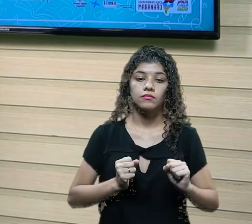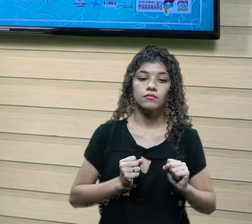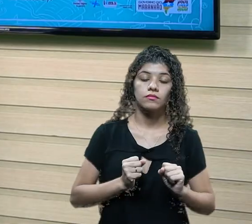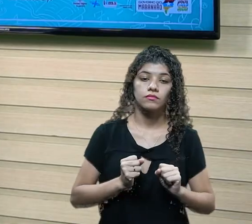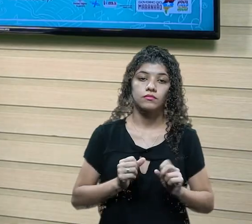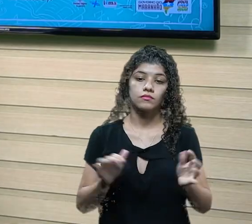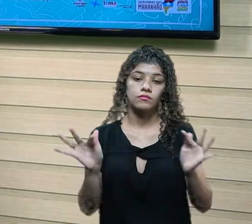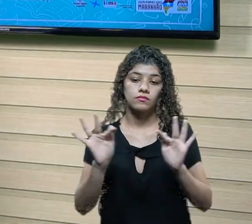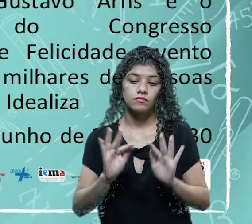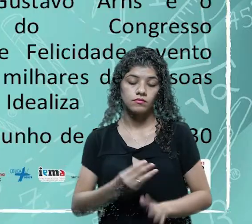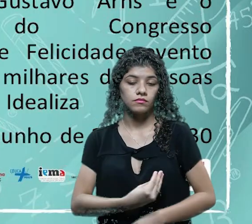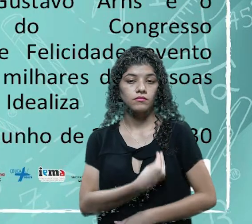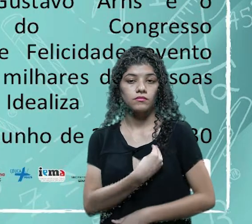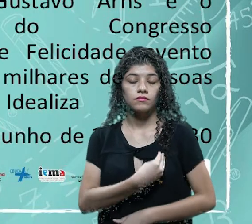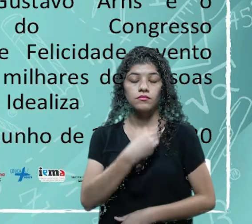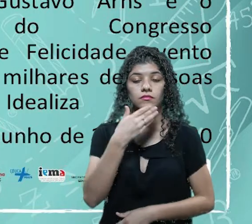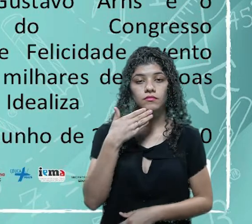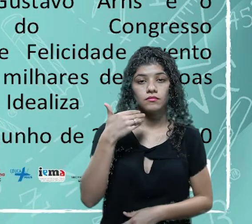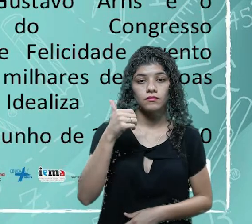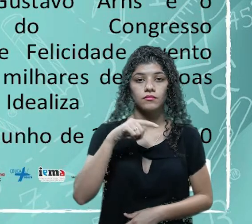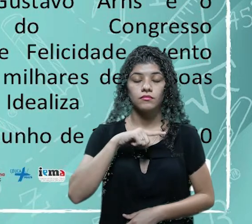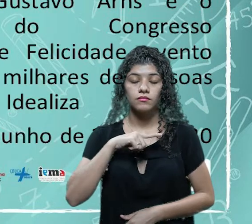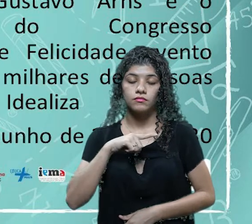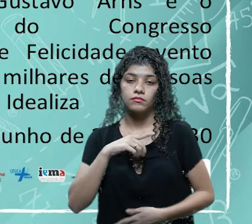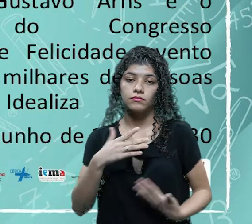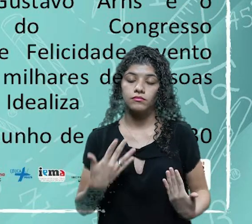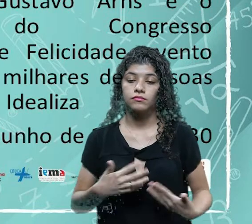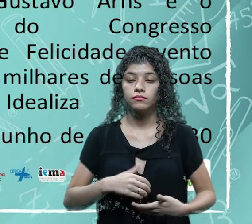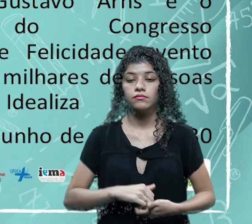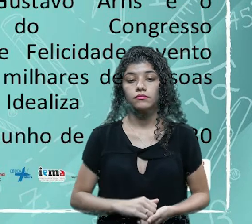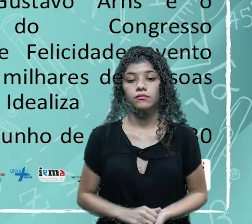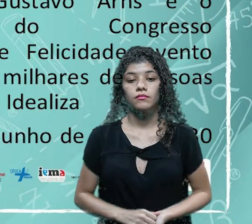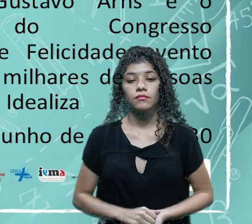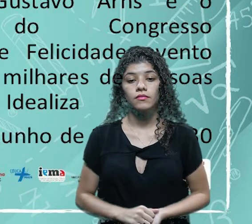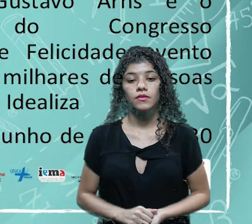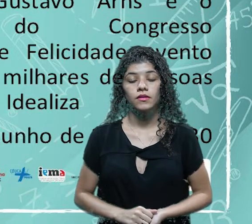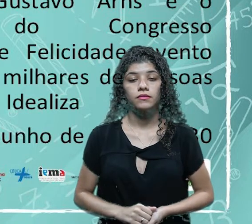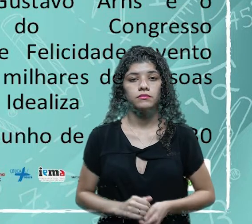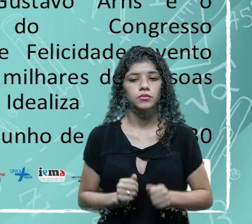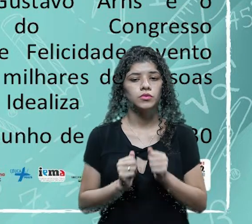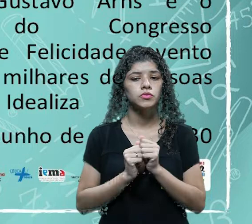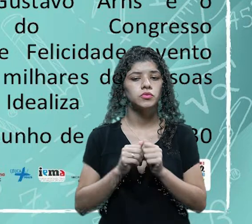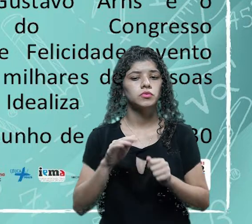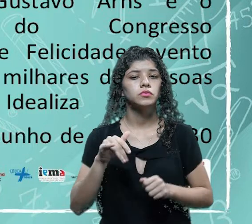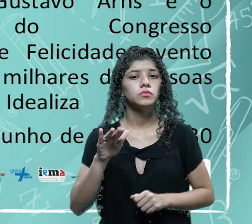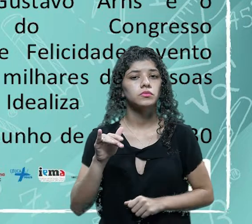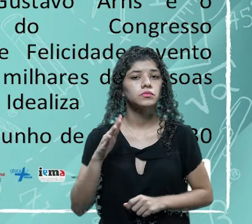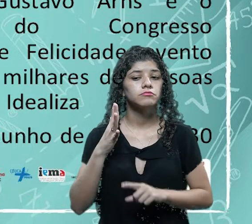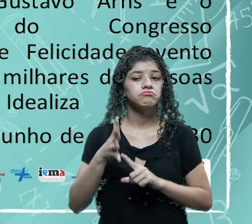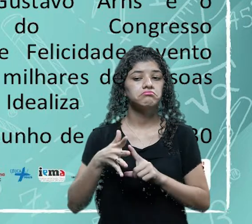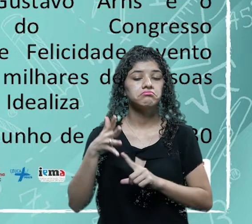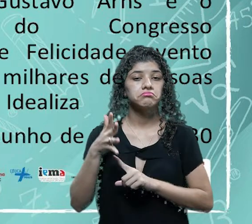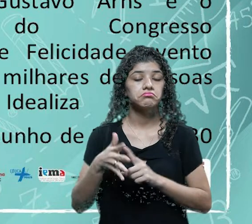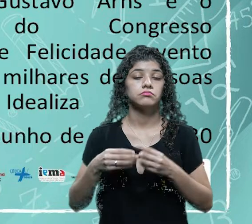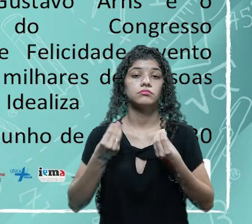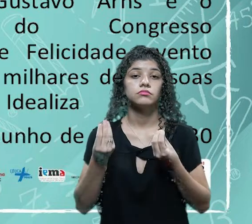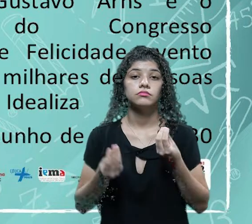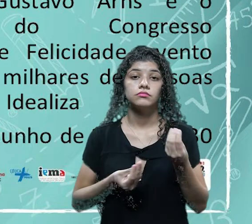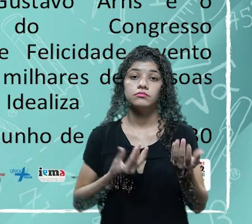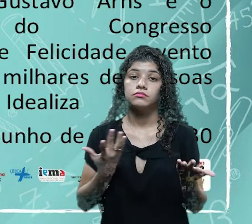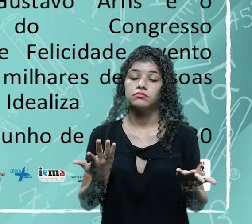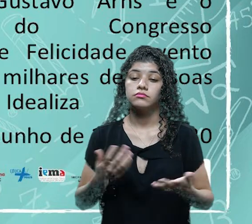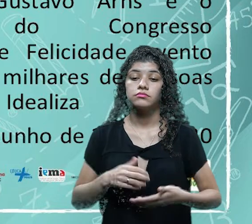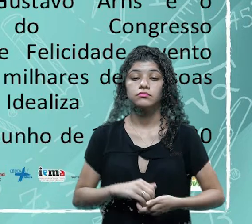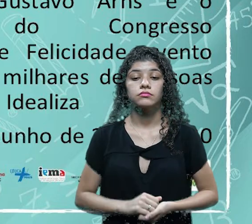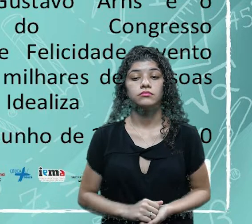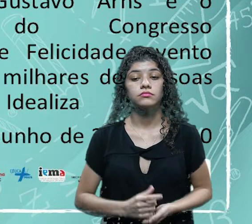o melhor a vida que a vida tem a oferecer é enfim e com quem quem é que vai palestrar quem